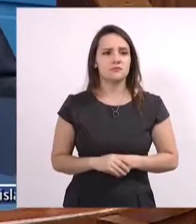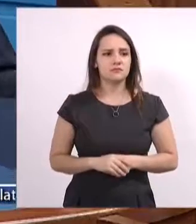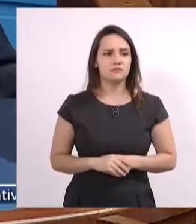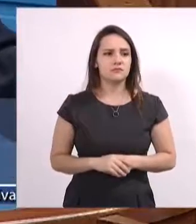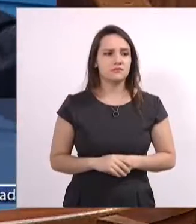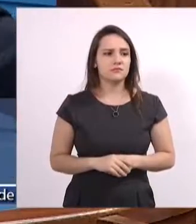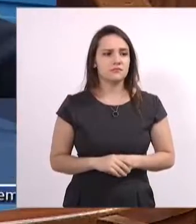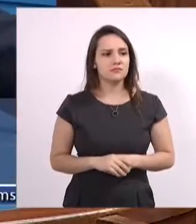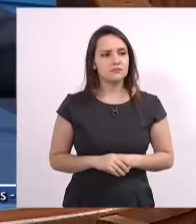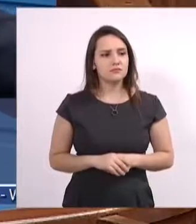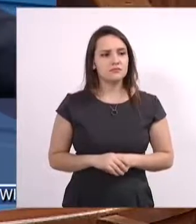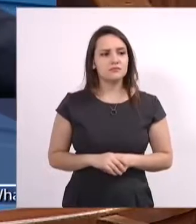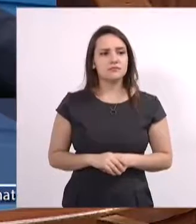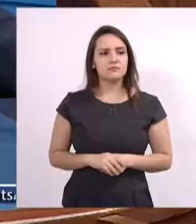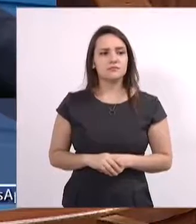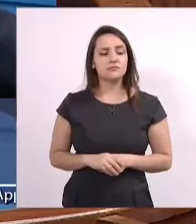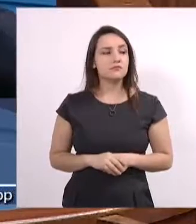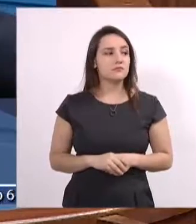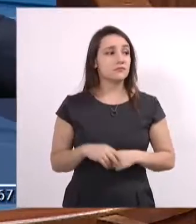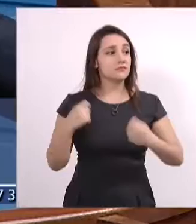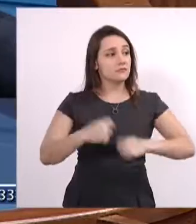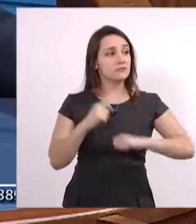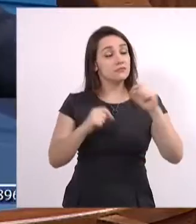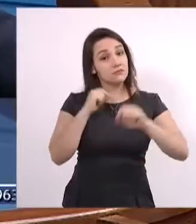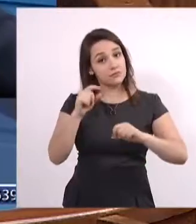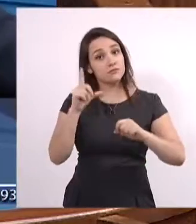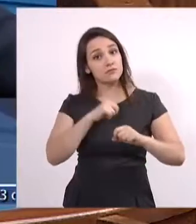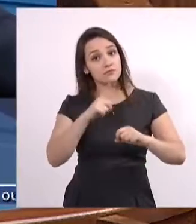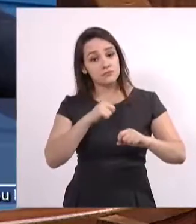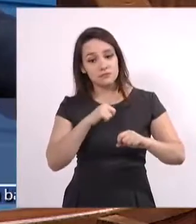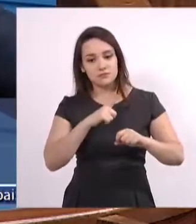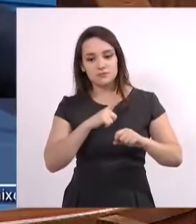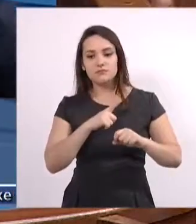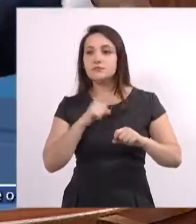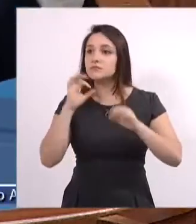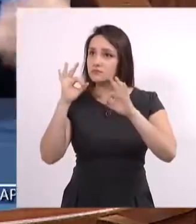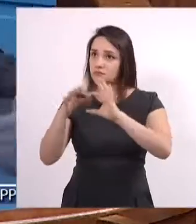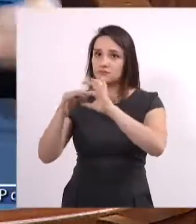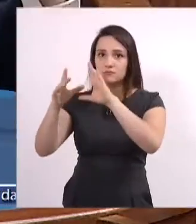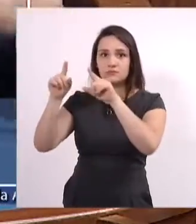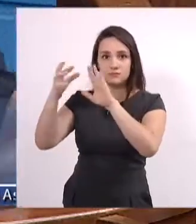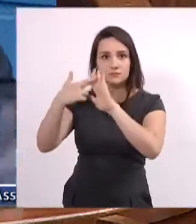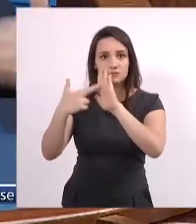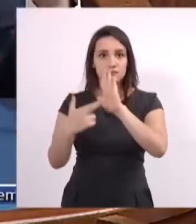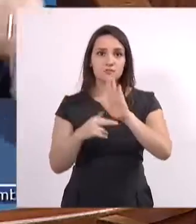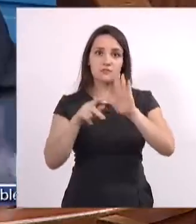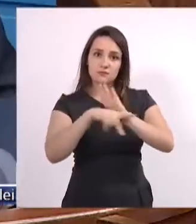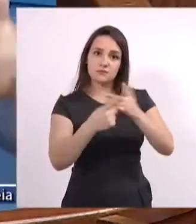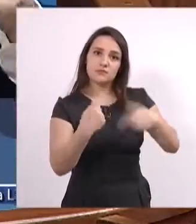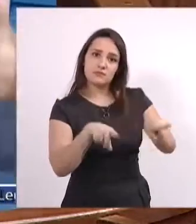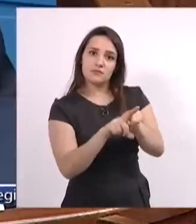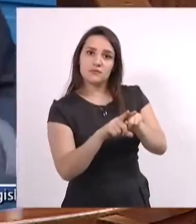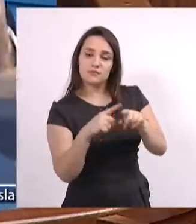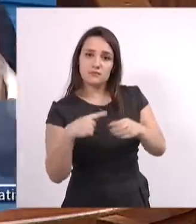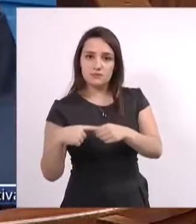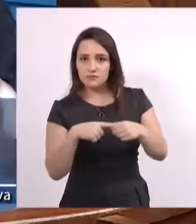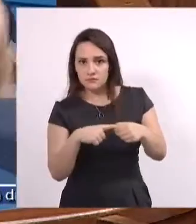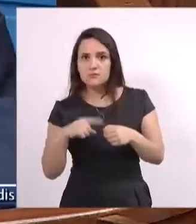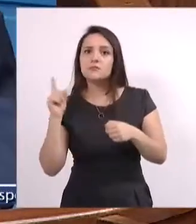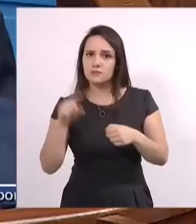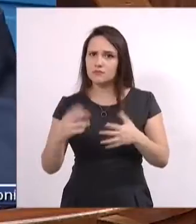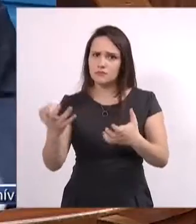E a certificação da inspeção consorcial é uma barreira que nós